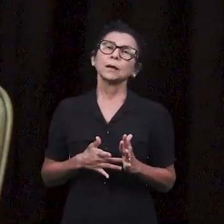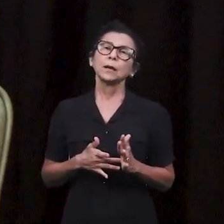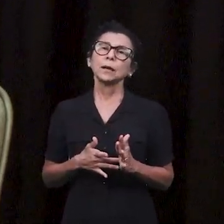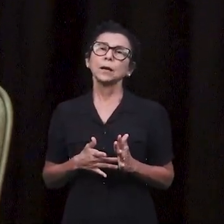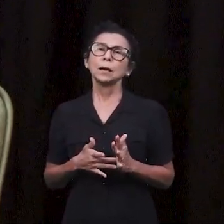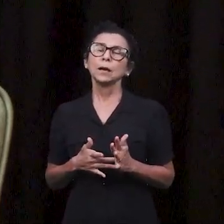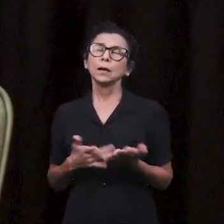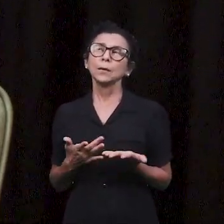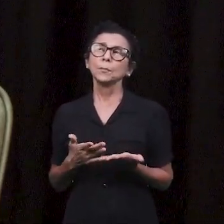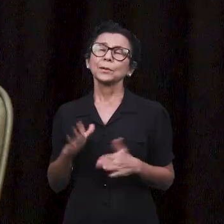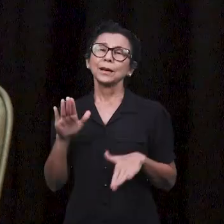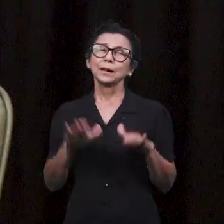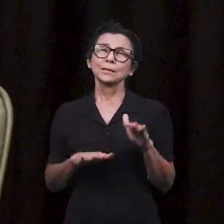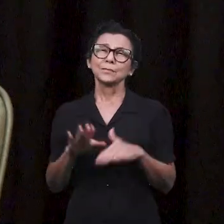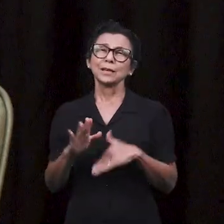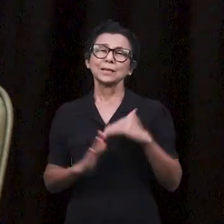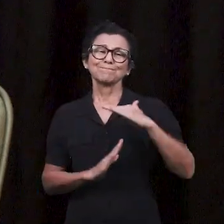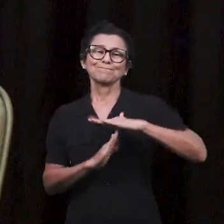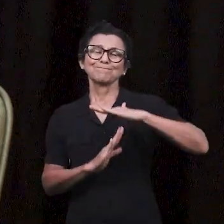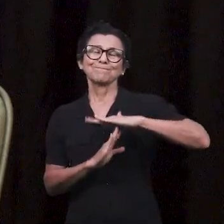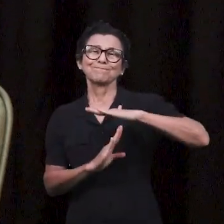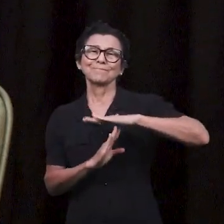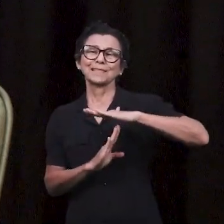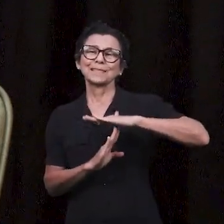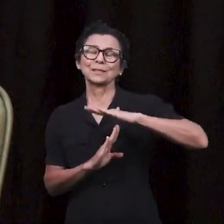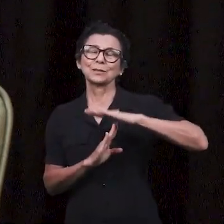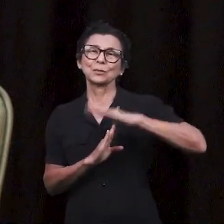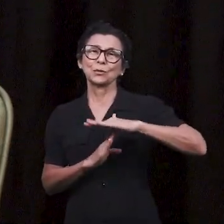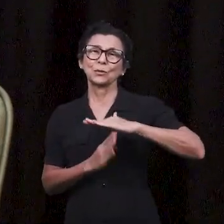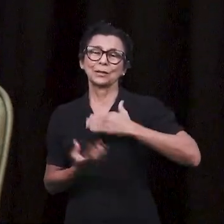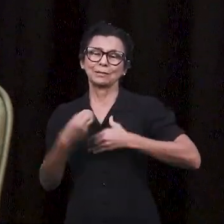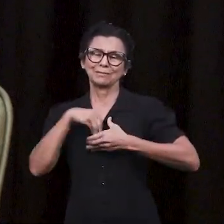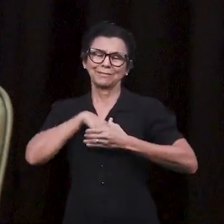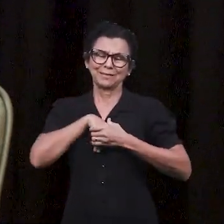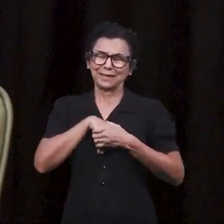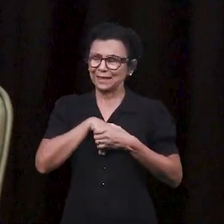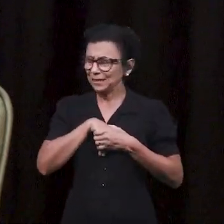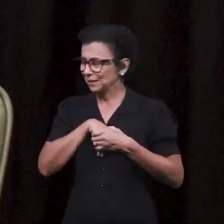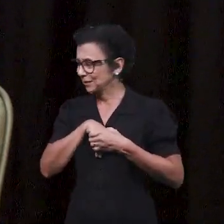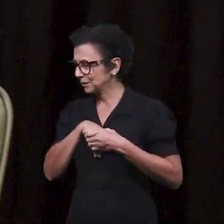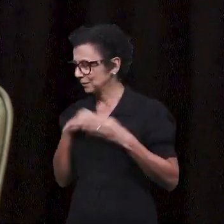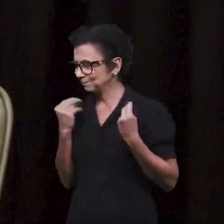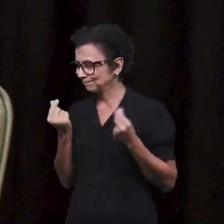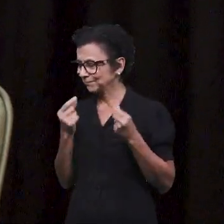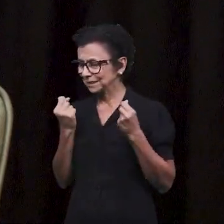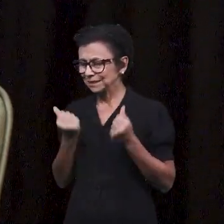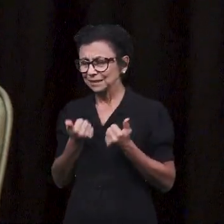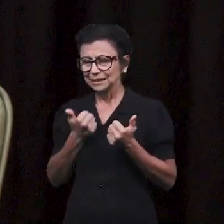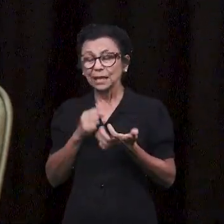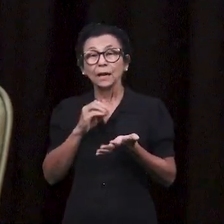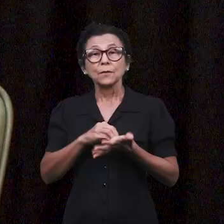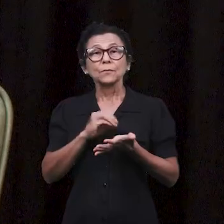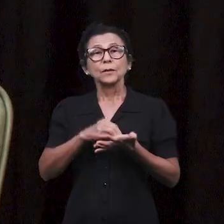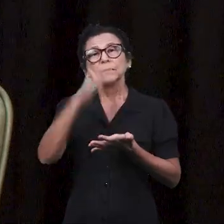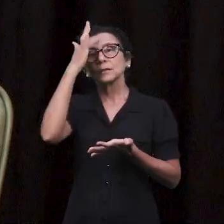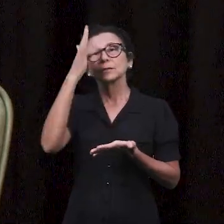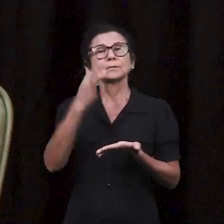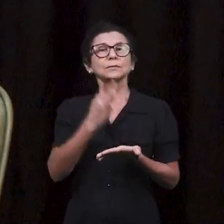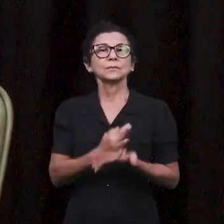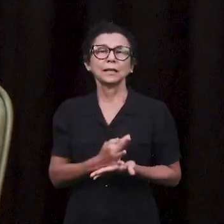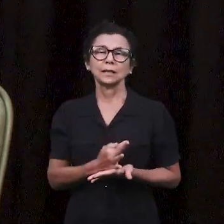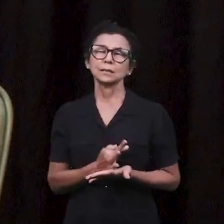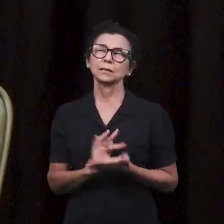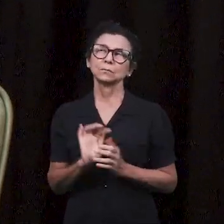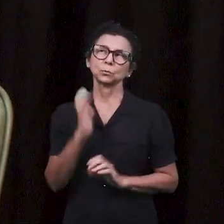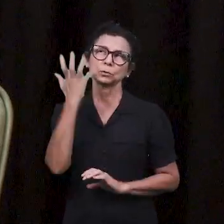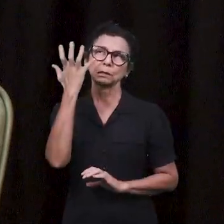essas limitações, por assim dizer, se encontram, às vezes, em coisas que vêm mitigar a nossa fé. São situações